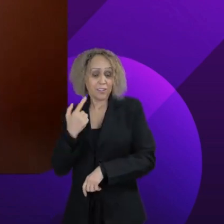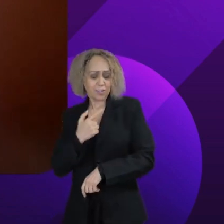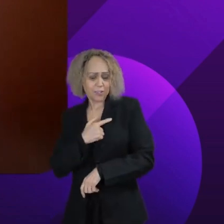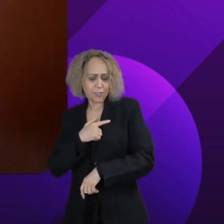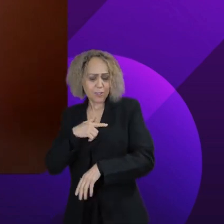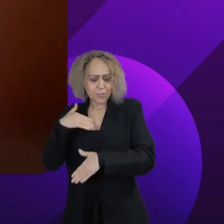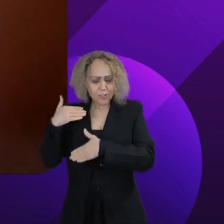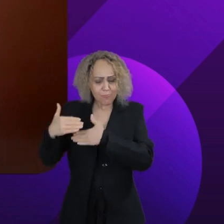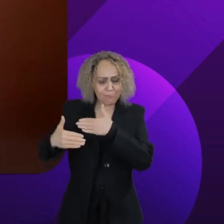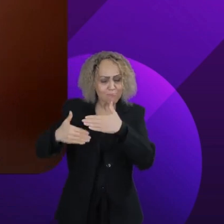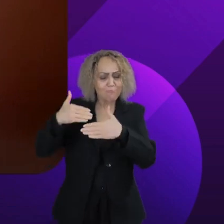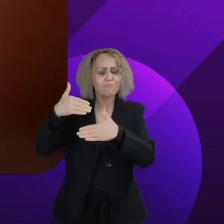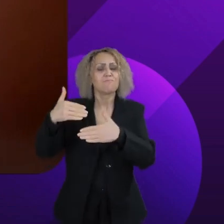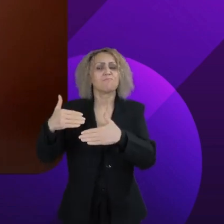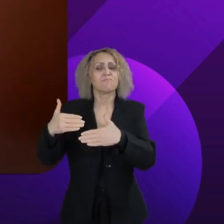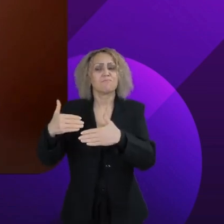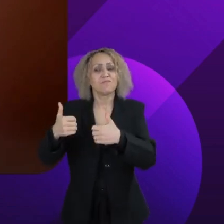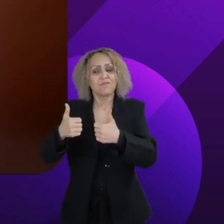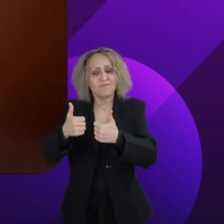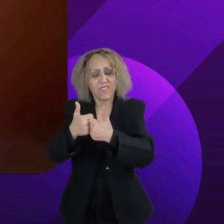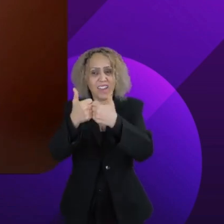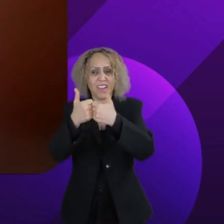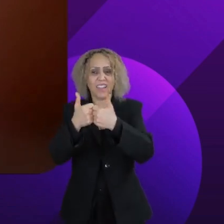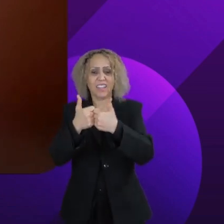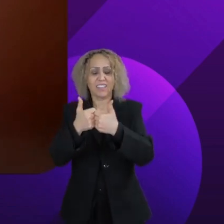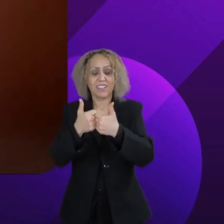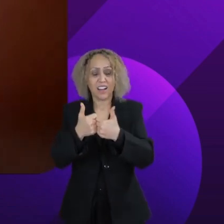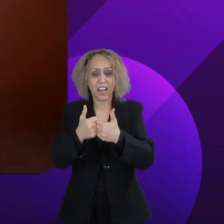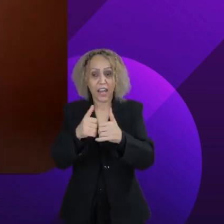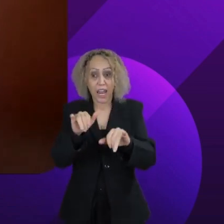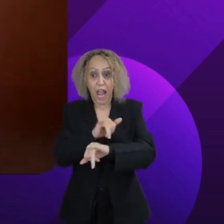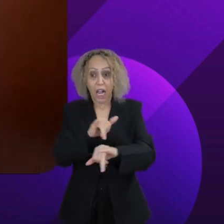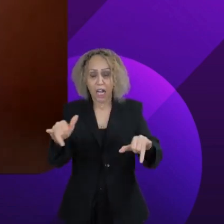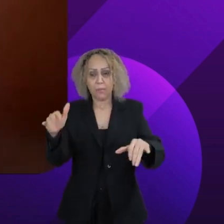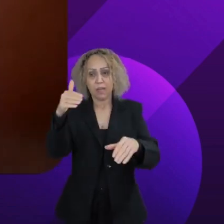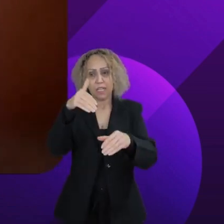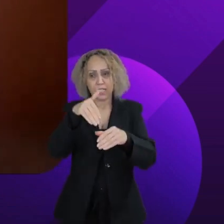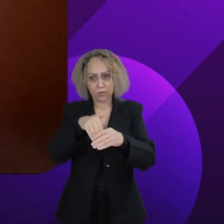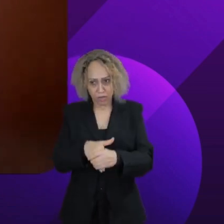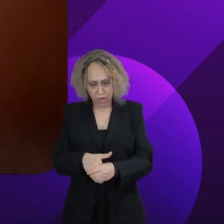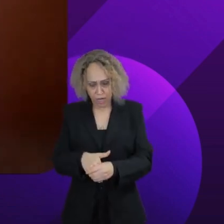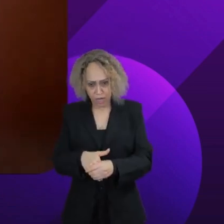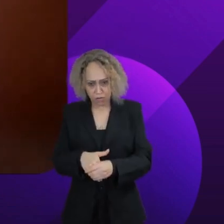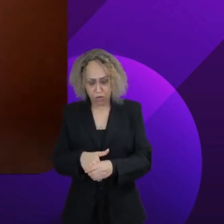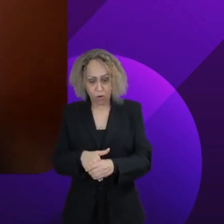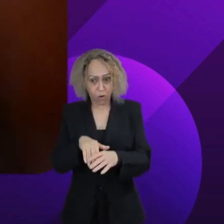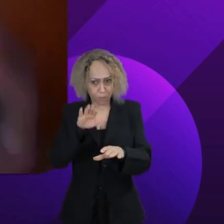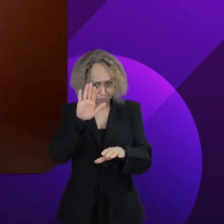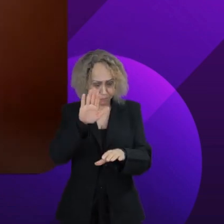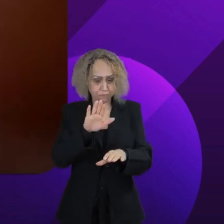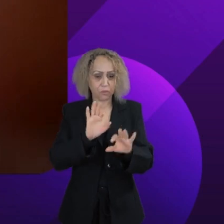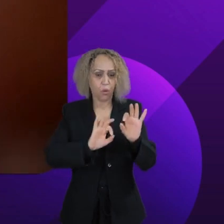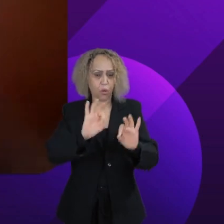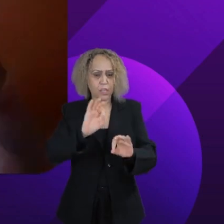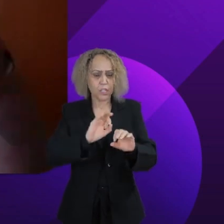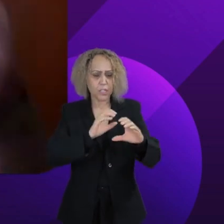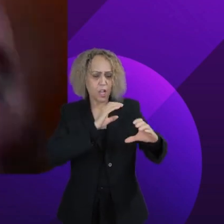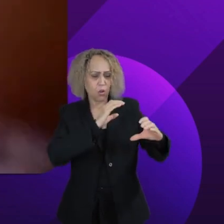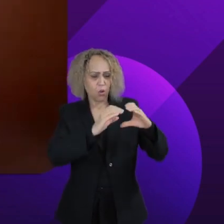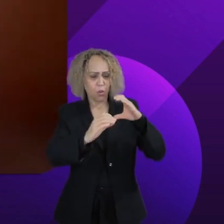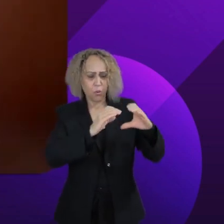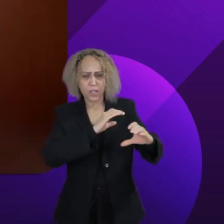perto do início da campanha. Organize a comunicação, estabeleça